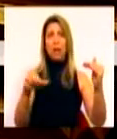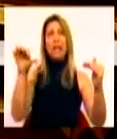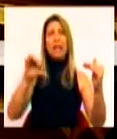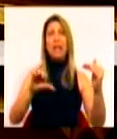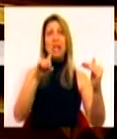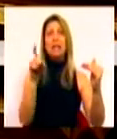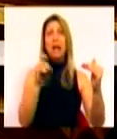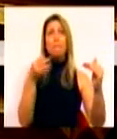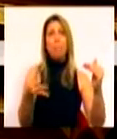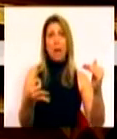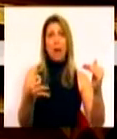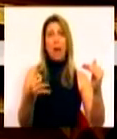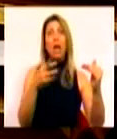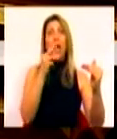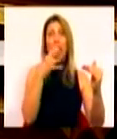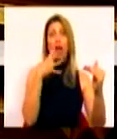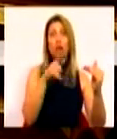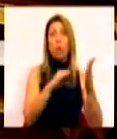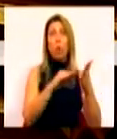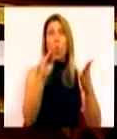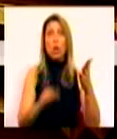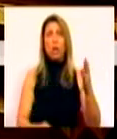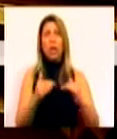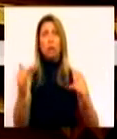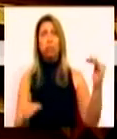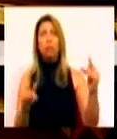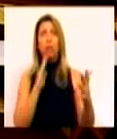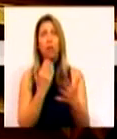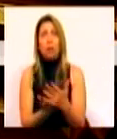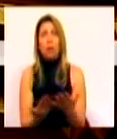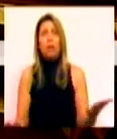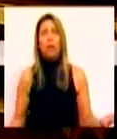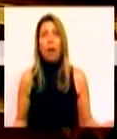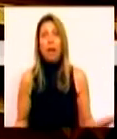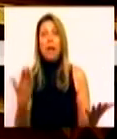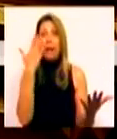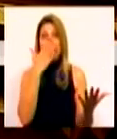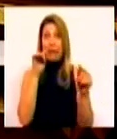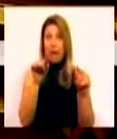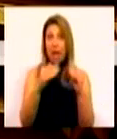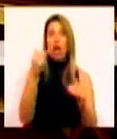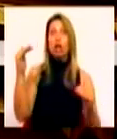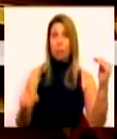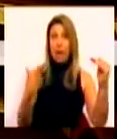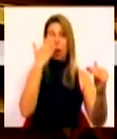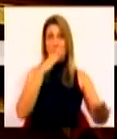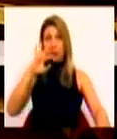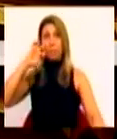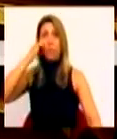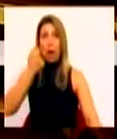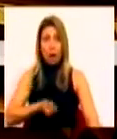e mais 3 mil que estão contratados. E essa instabilidade, se prejudica tantos milhares de